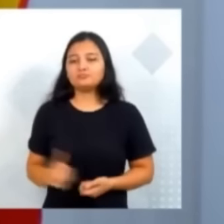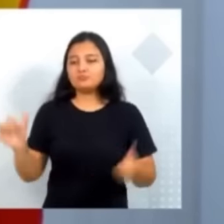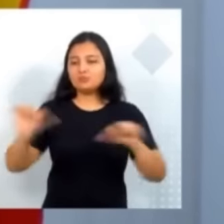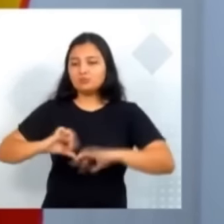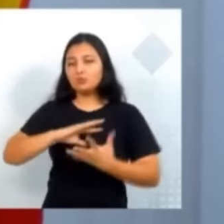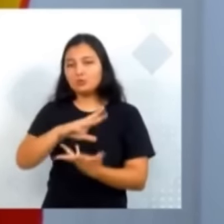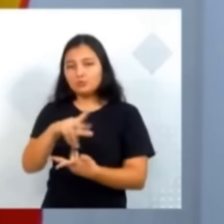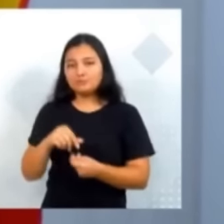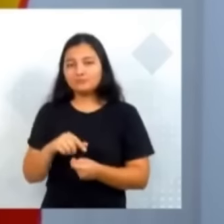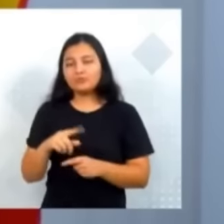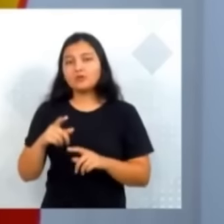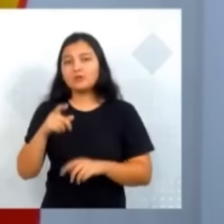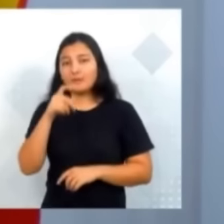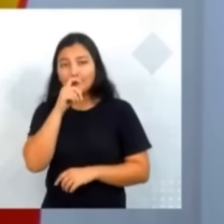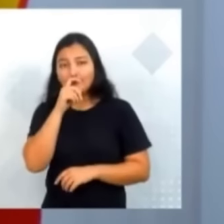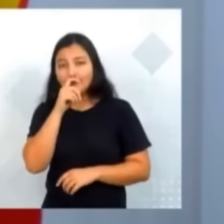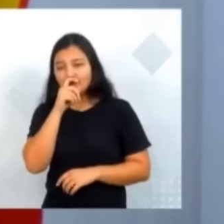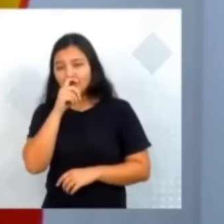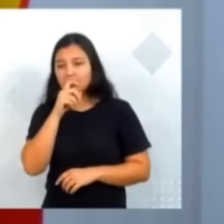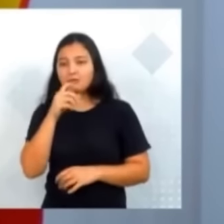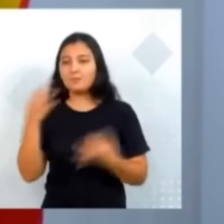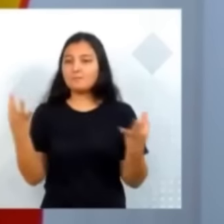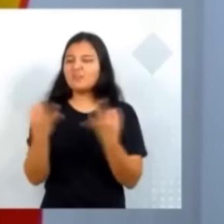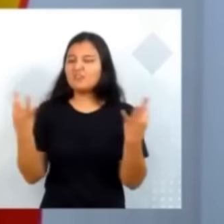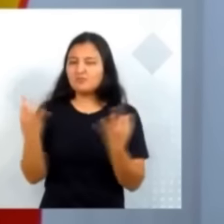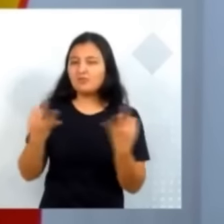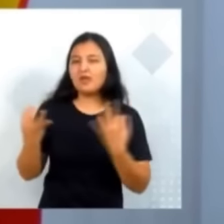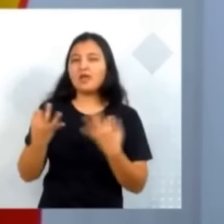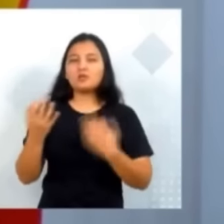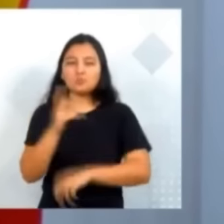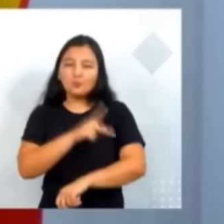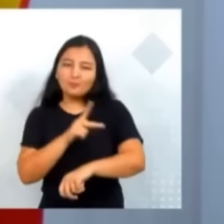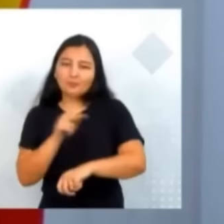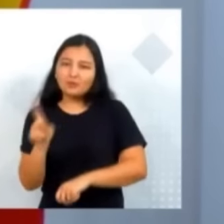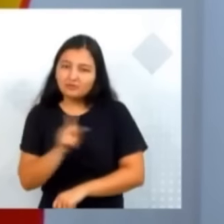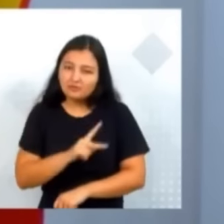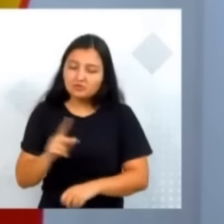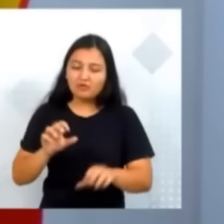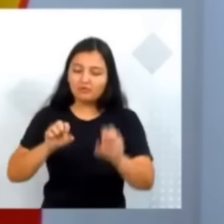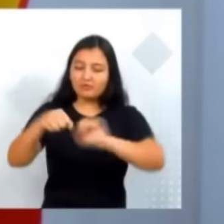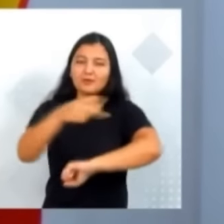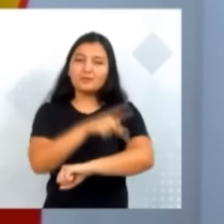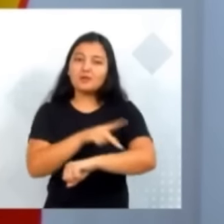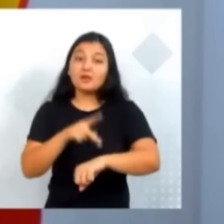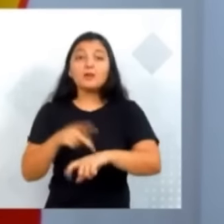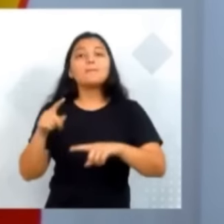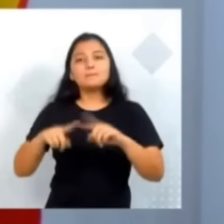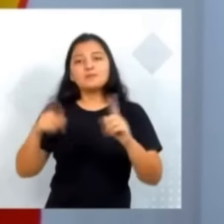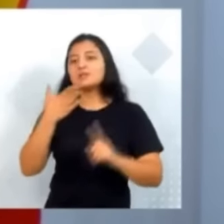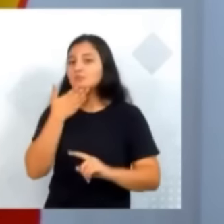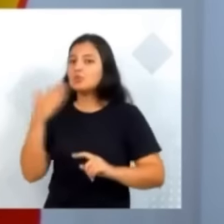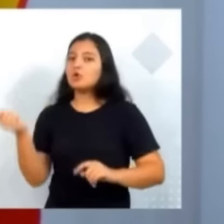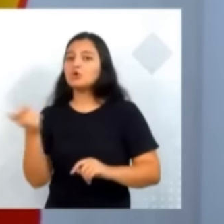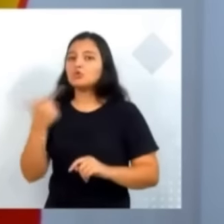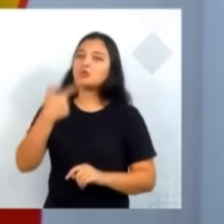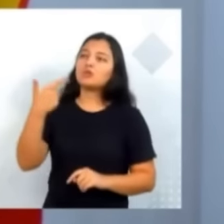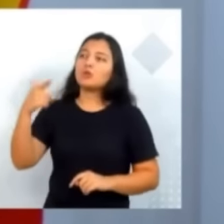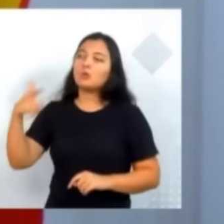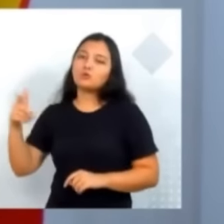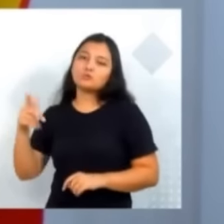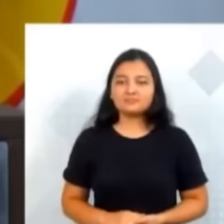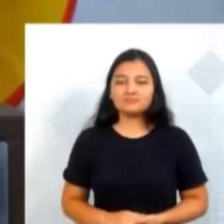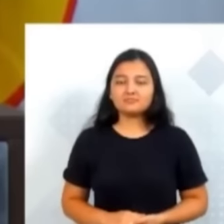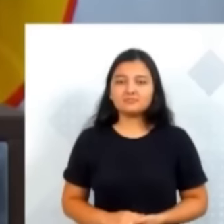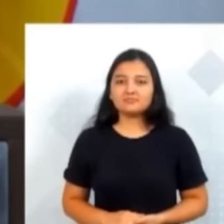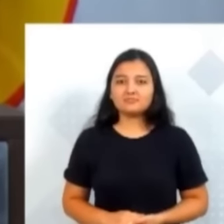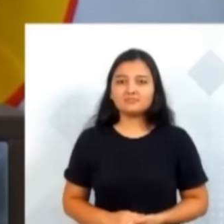os mais excepcionais profissionais formados em pedagogia, ainda provavelmente seriam melhores do que a maioria dos pedagogos que nós temos